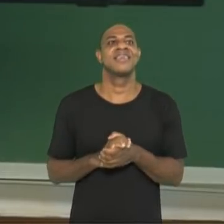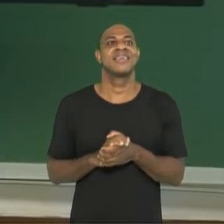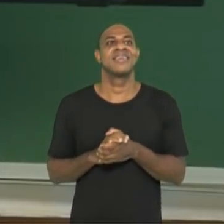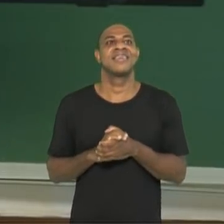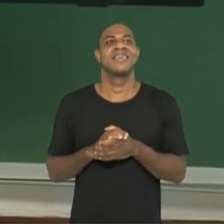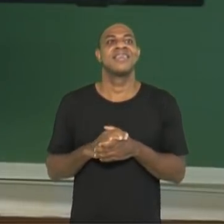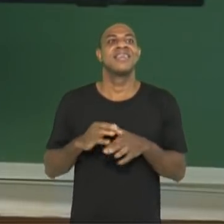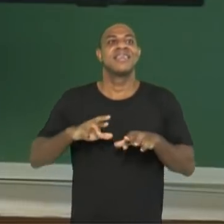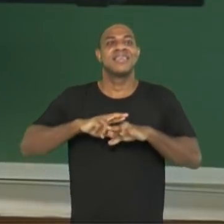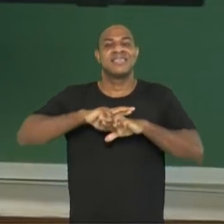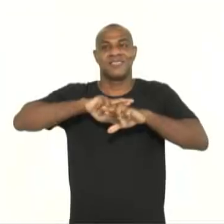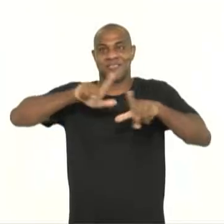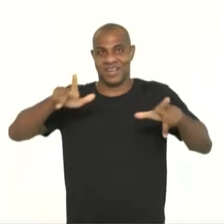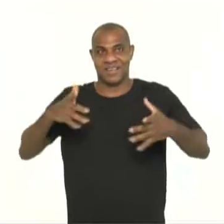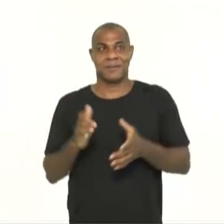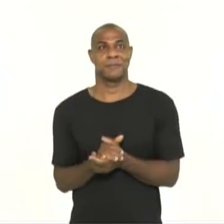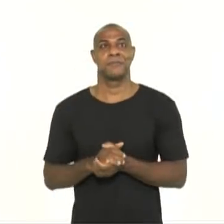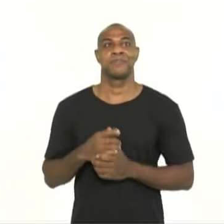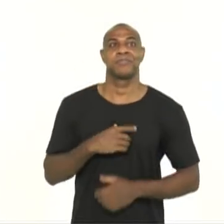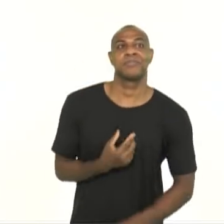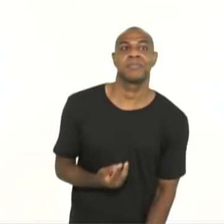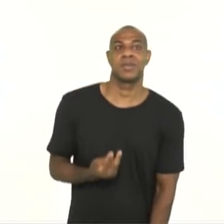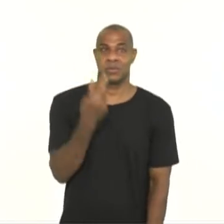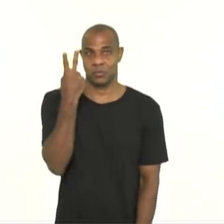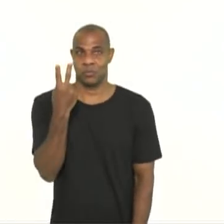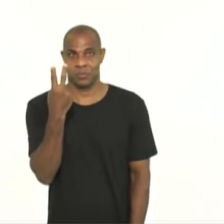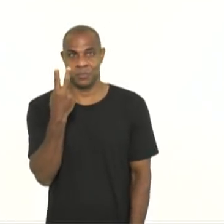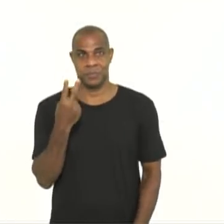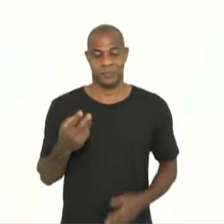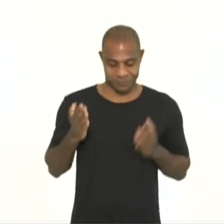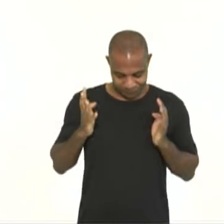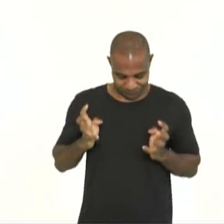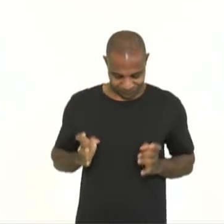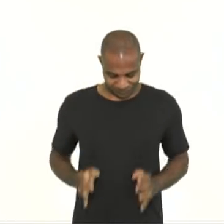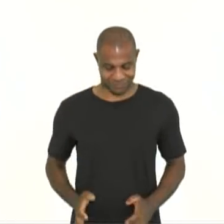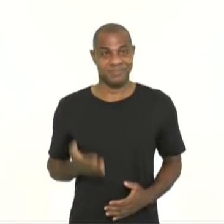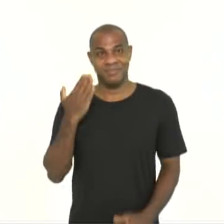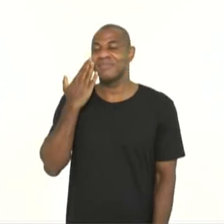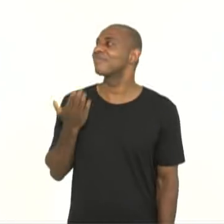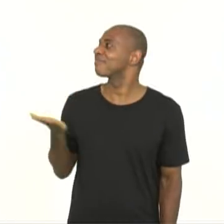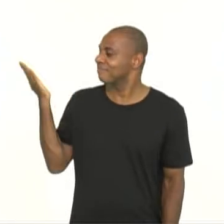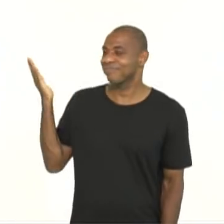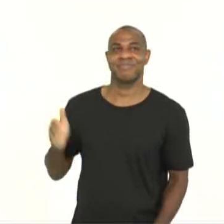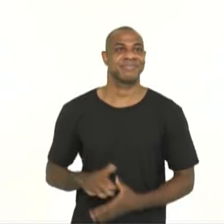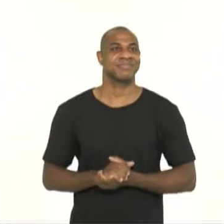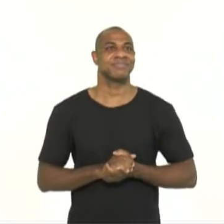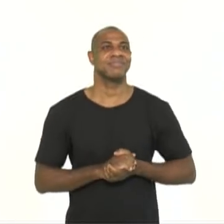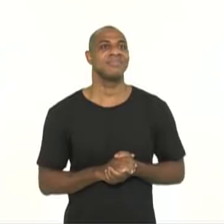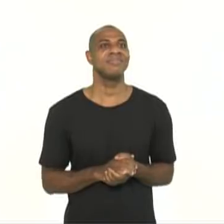de diplópode, que tem 2 pares de perna a cada parte do corpo. Beleza?